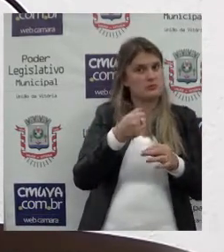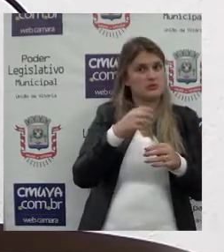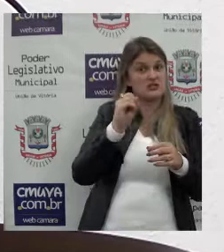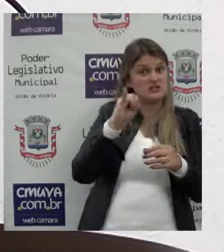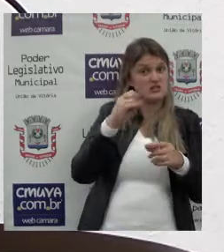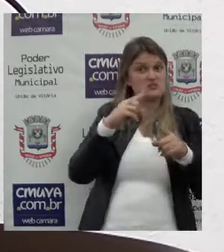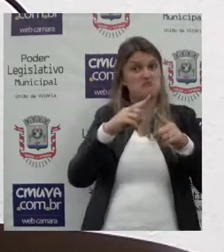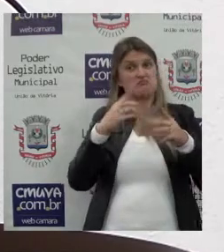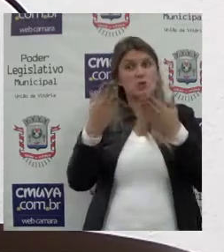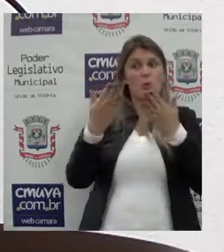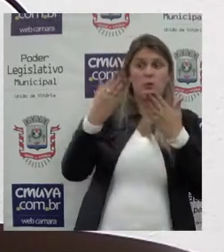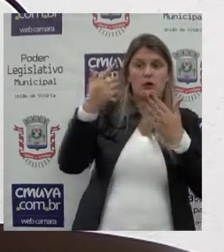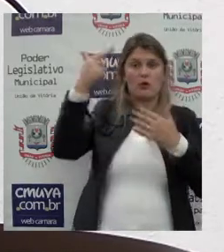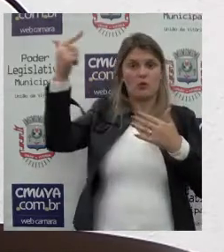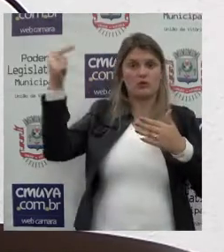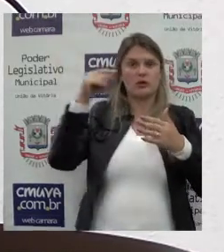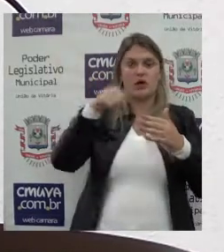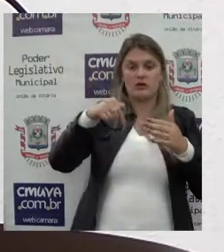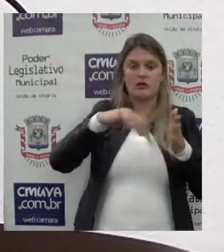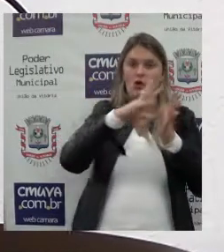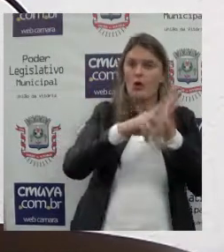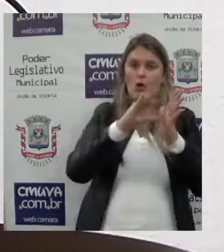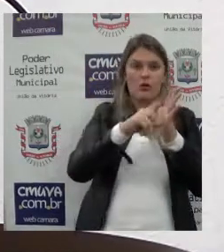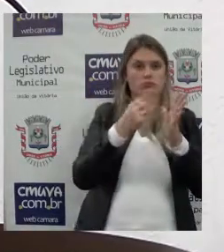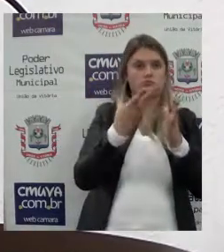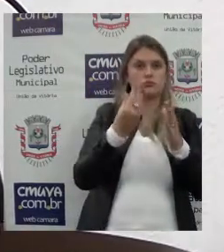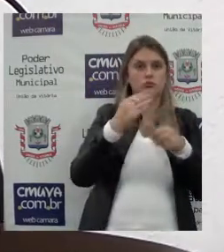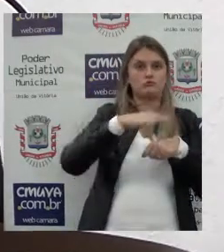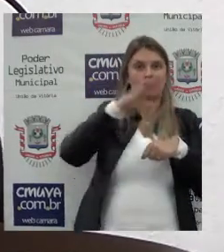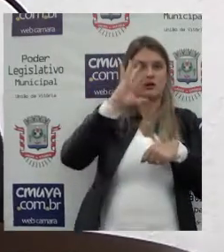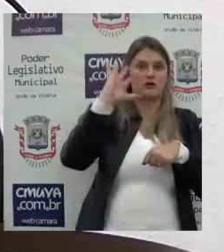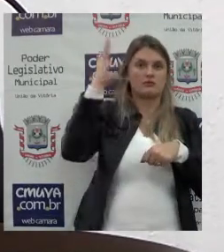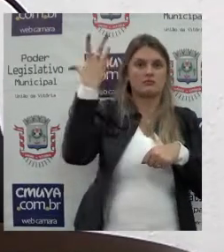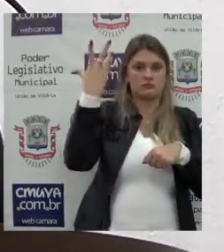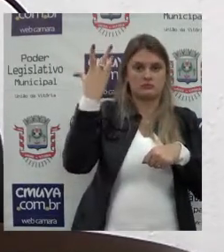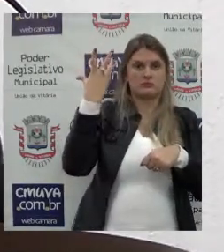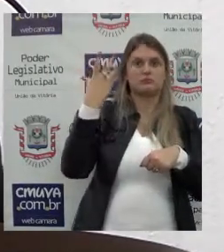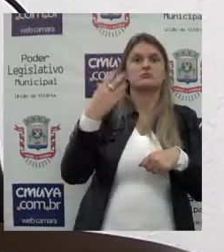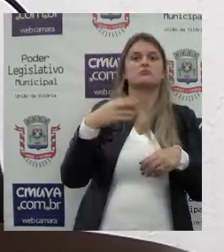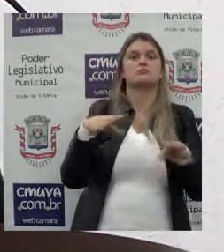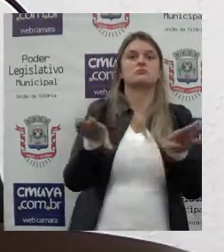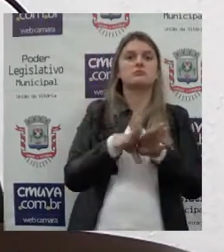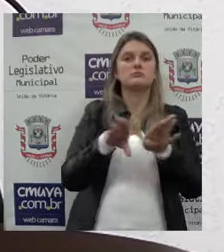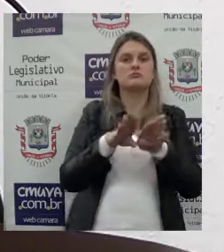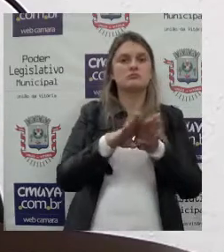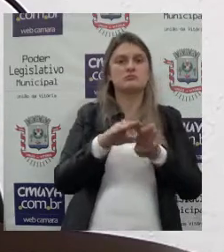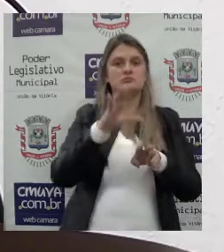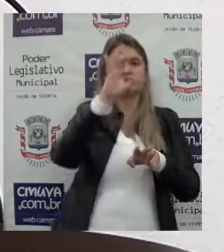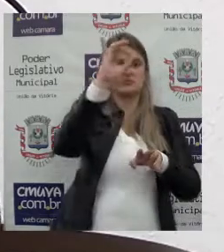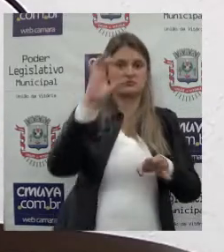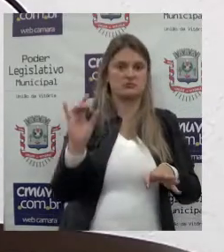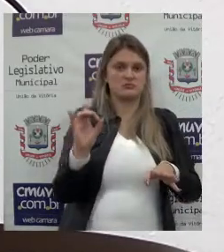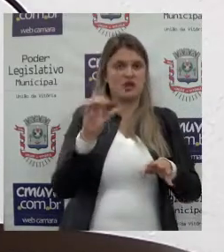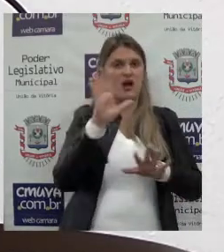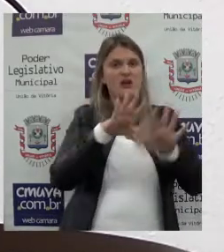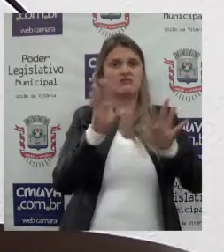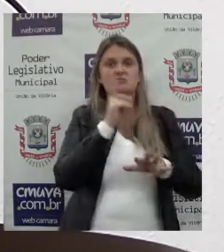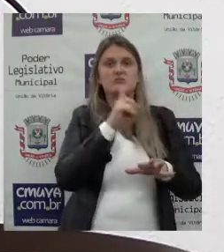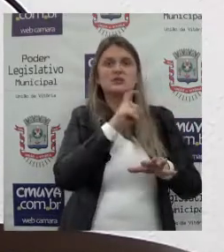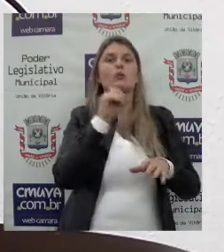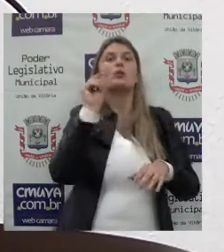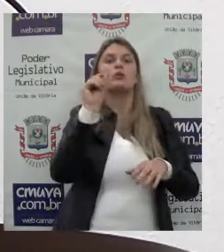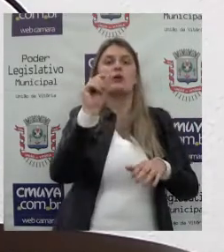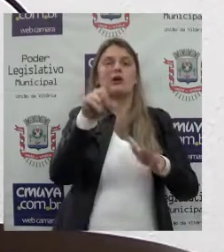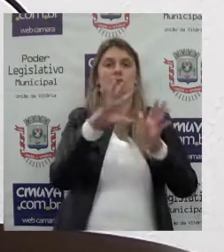municípios, em relação a outros municípios. A compensação do furto do roubo é alto, muito alto. E a estatística, às vezes,